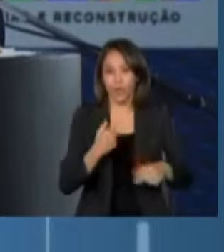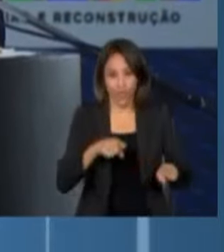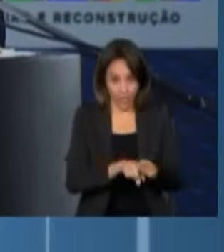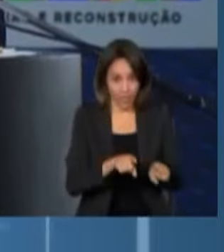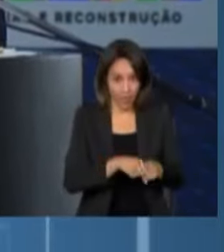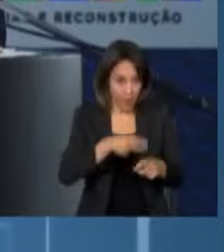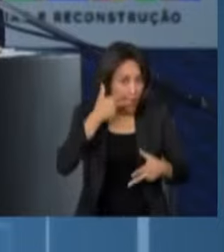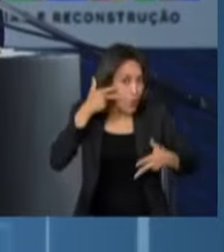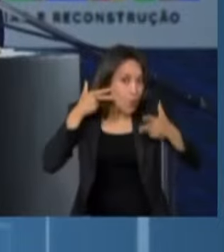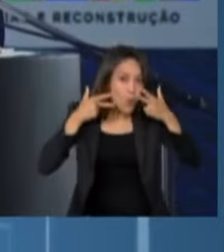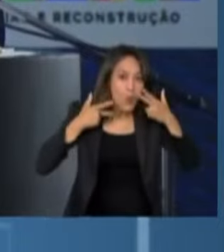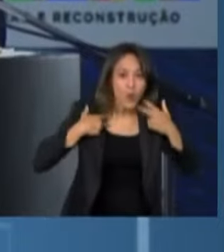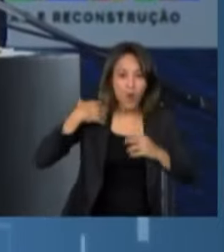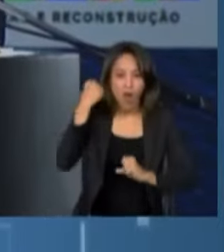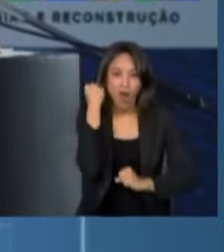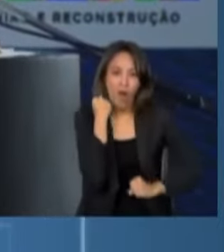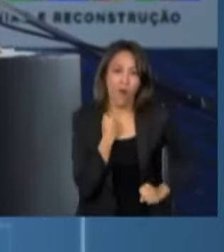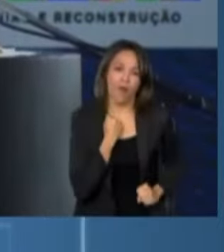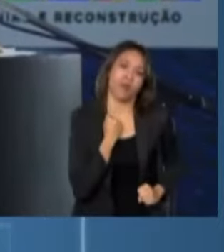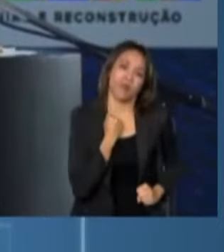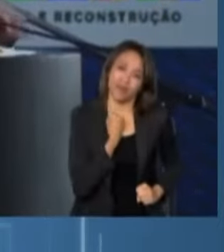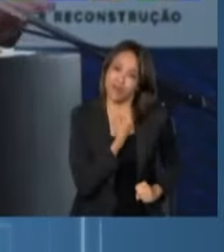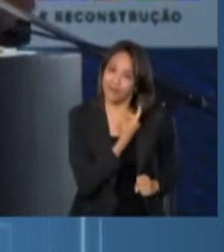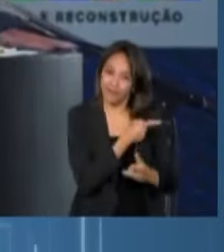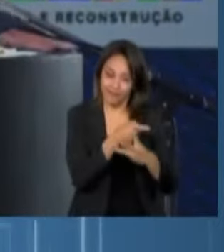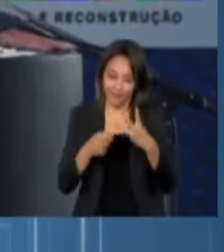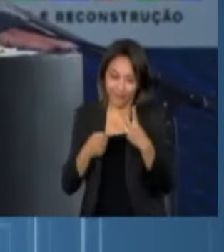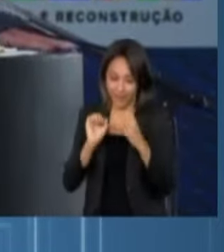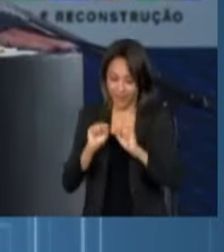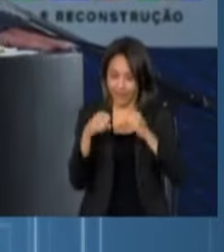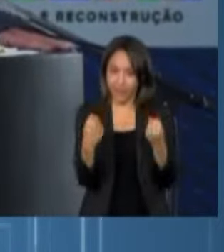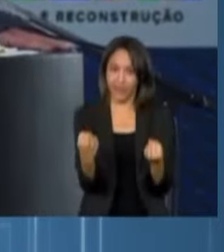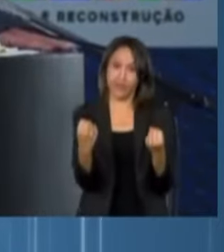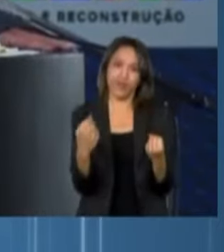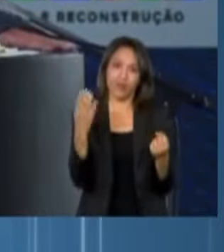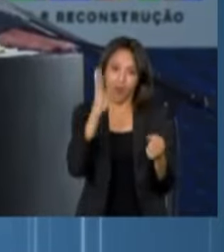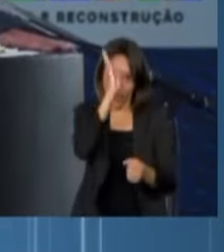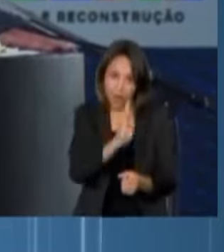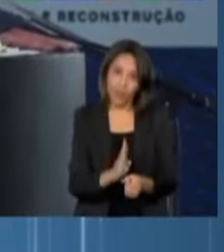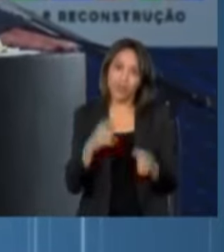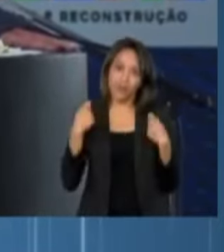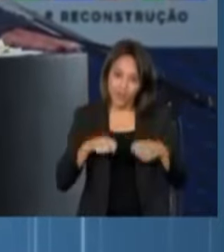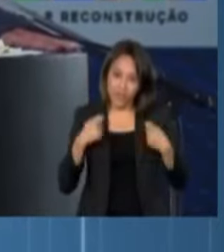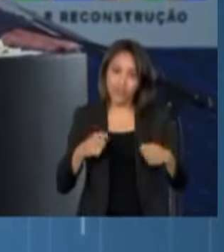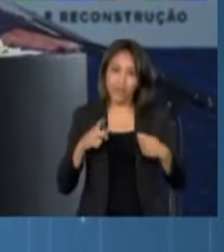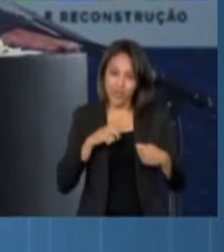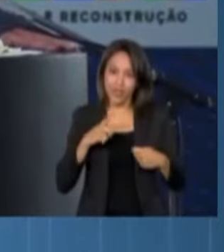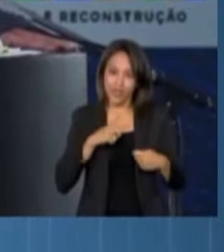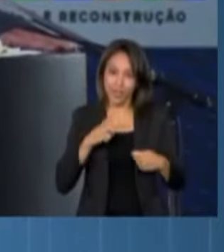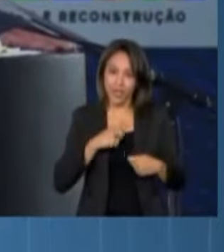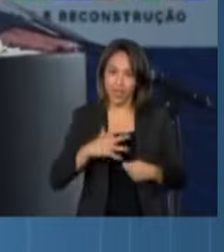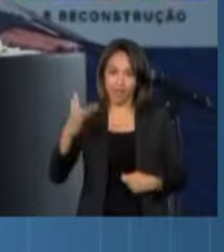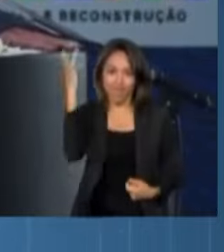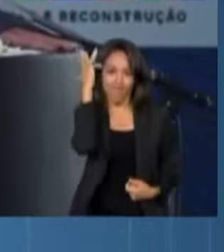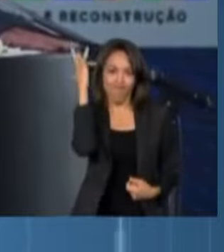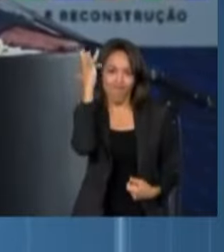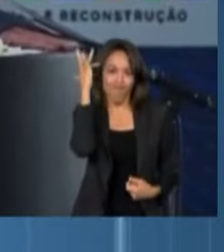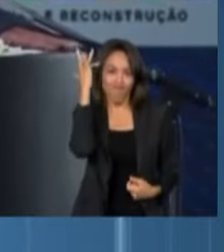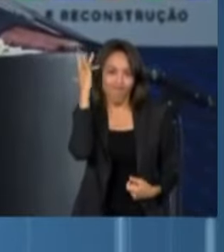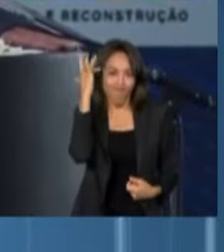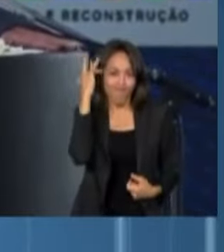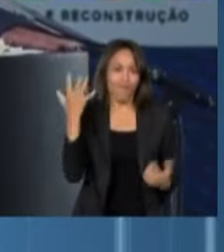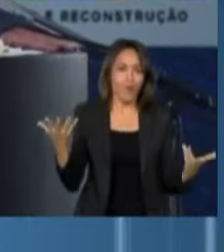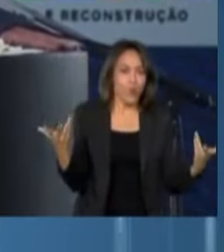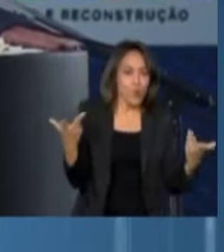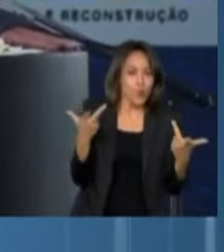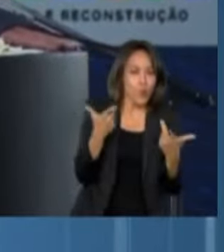hoje a gente está numa véspera de feriado aqui em Brasília e Lula queria mostrar ali a